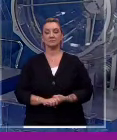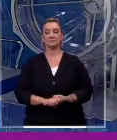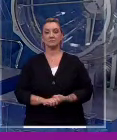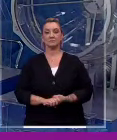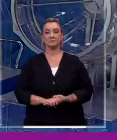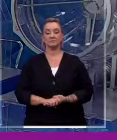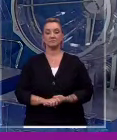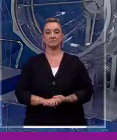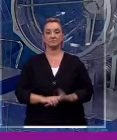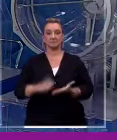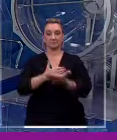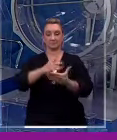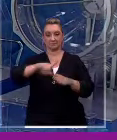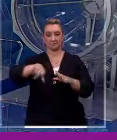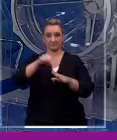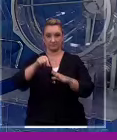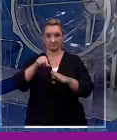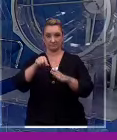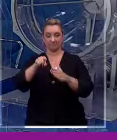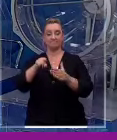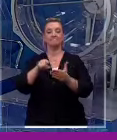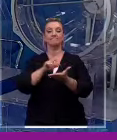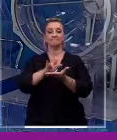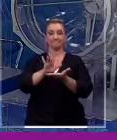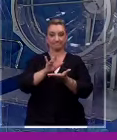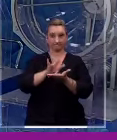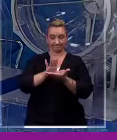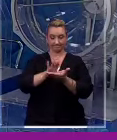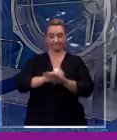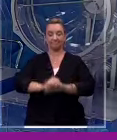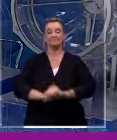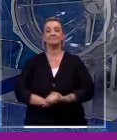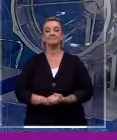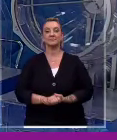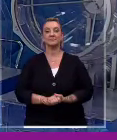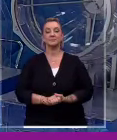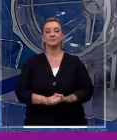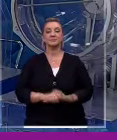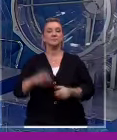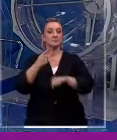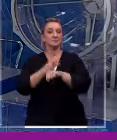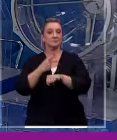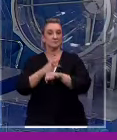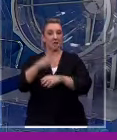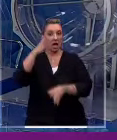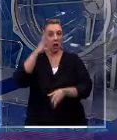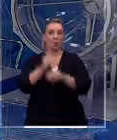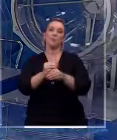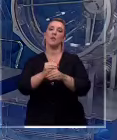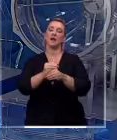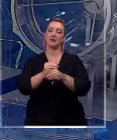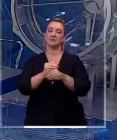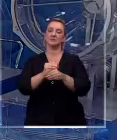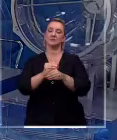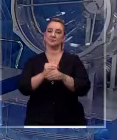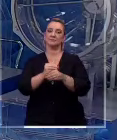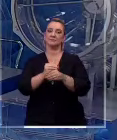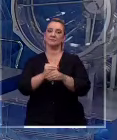Gente, começando agora o sorteio da Loto Fácil, concurso número 1903, com o prêmio acumulado